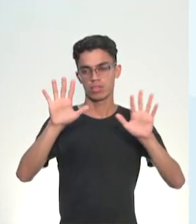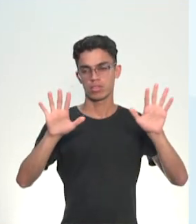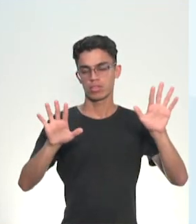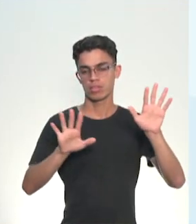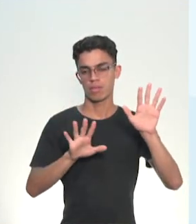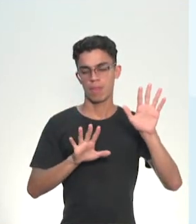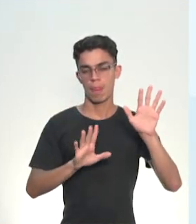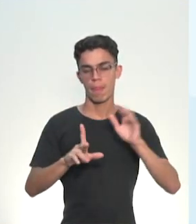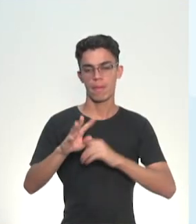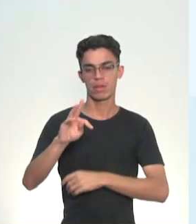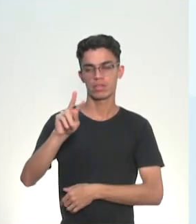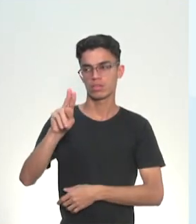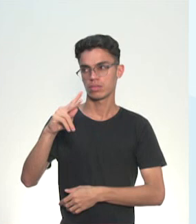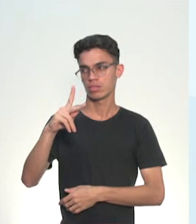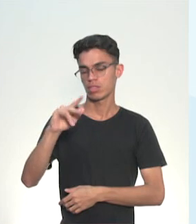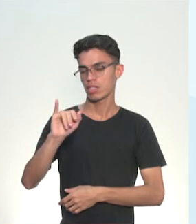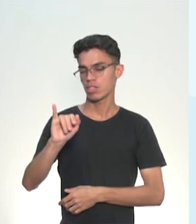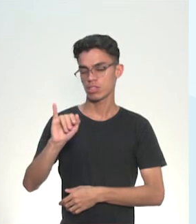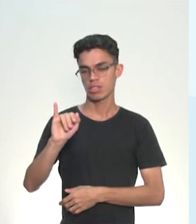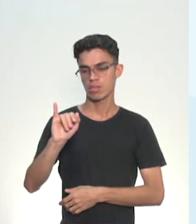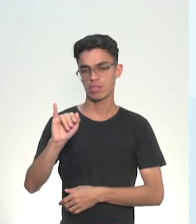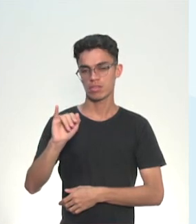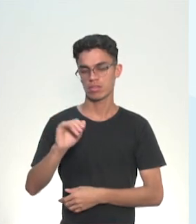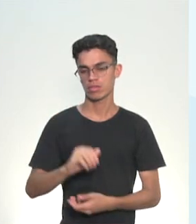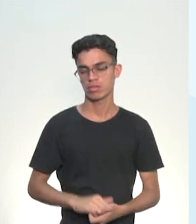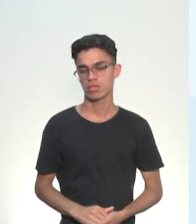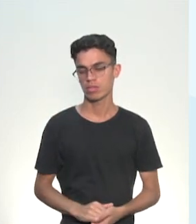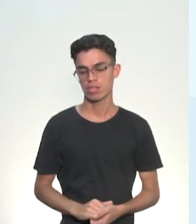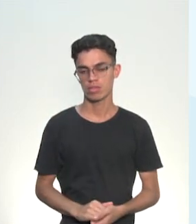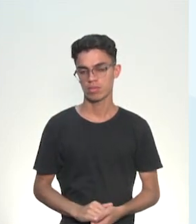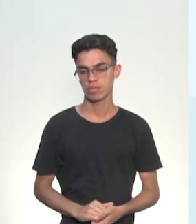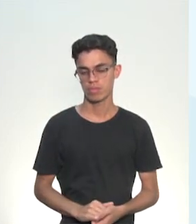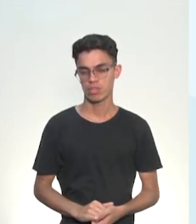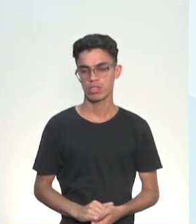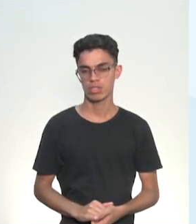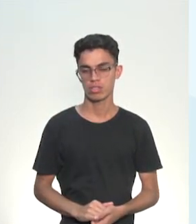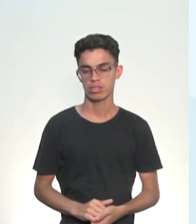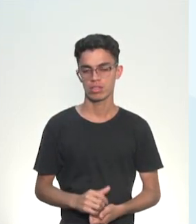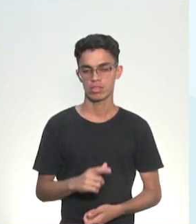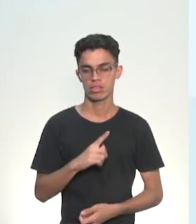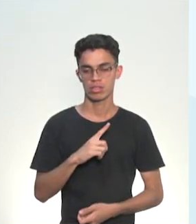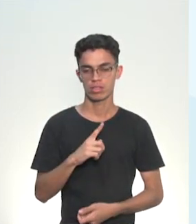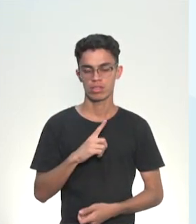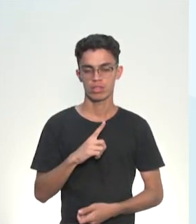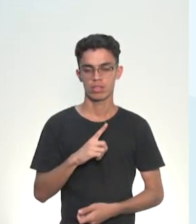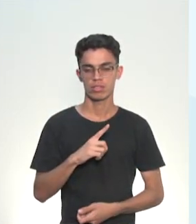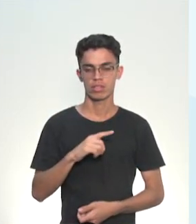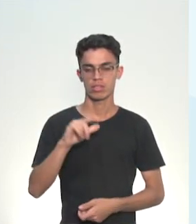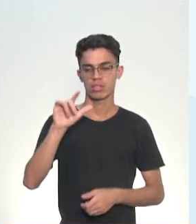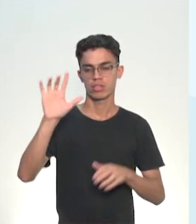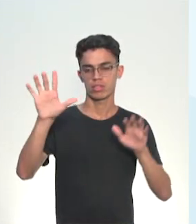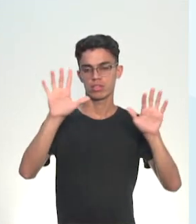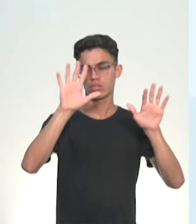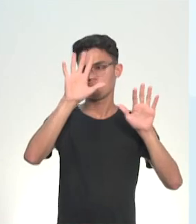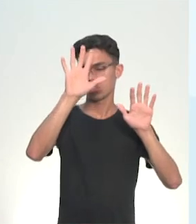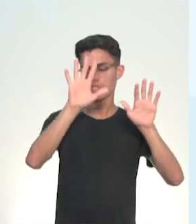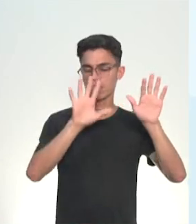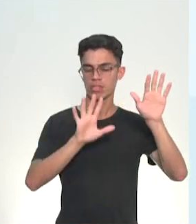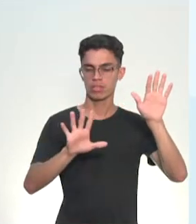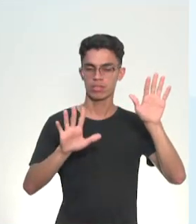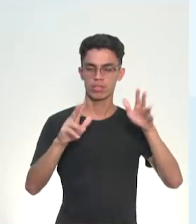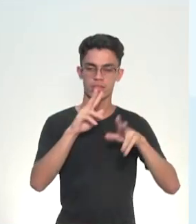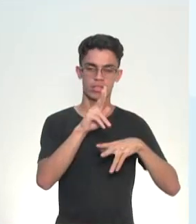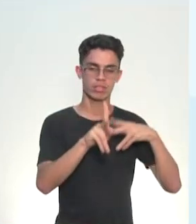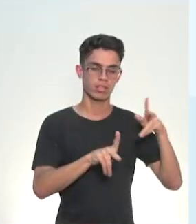o Tupi-Guarani em destaque, né? O povo G também com grande destaque, mas uma distribuição aí desses